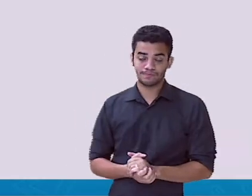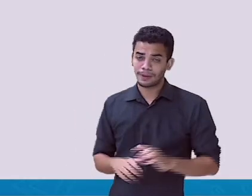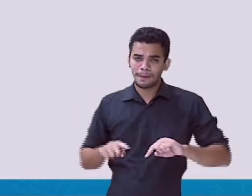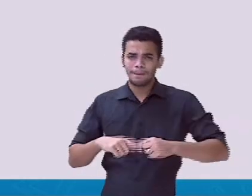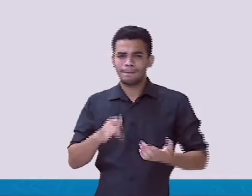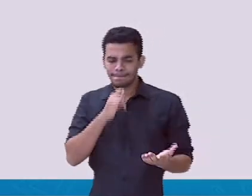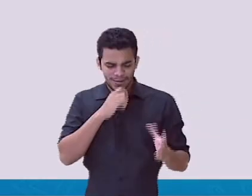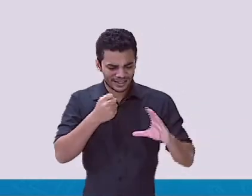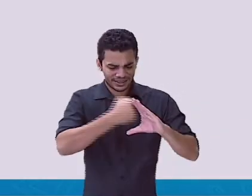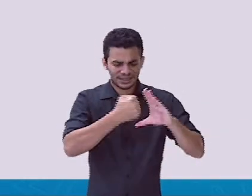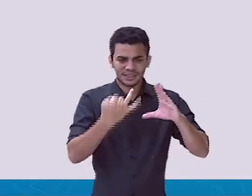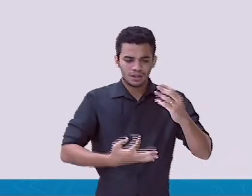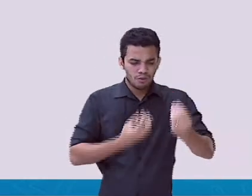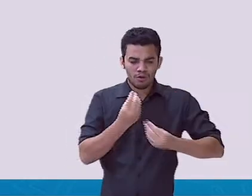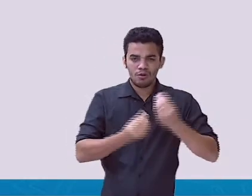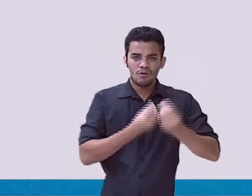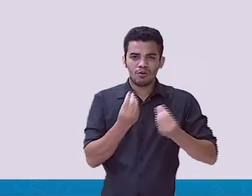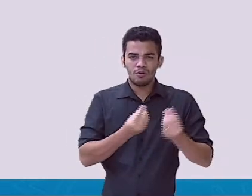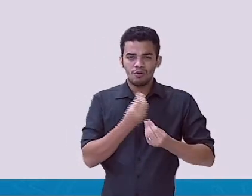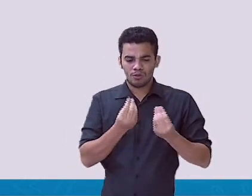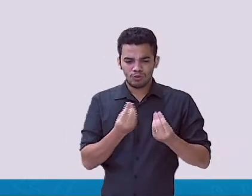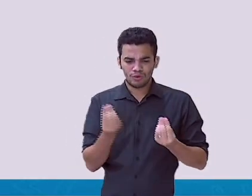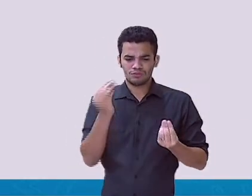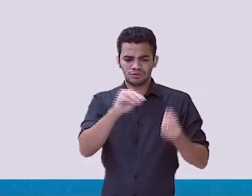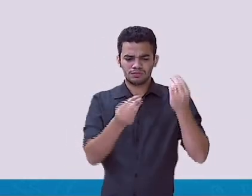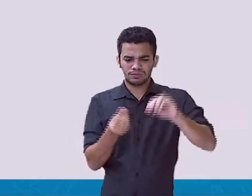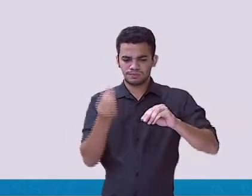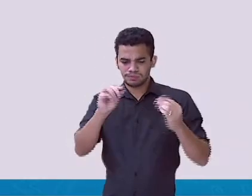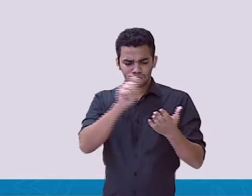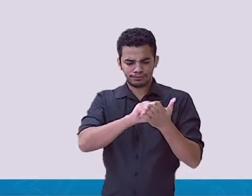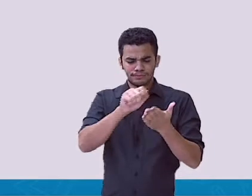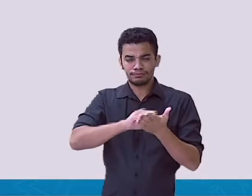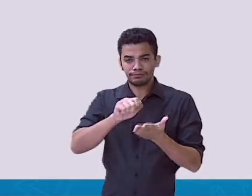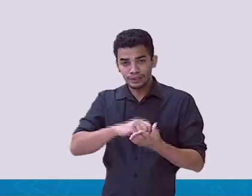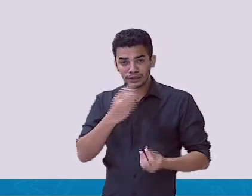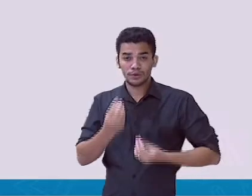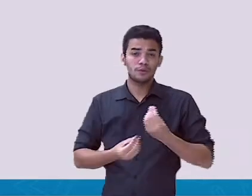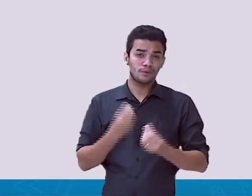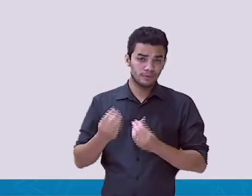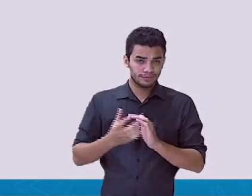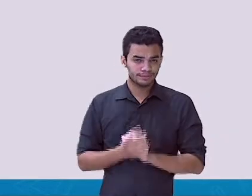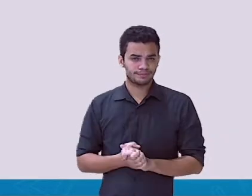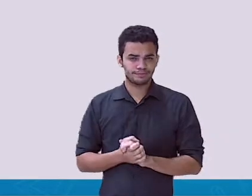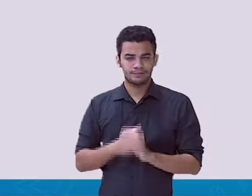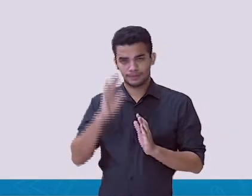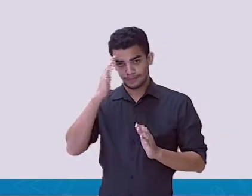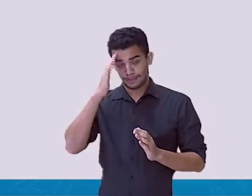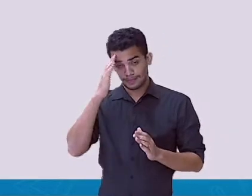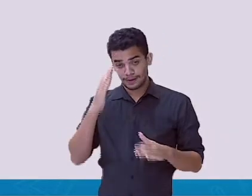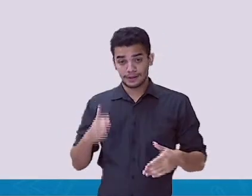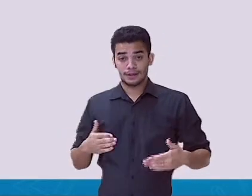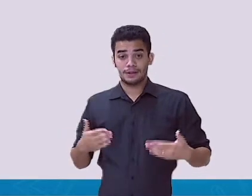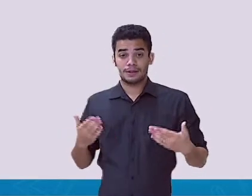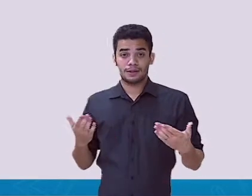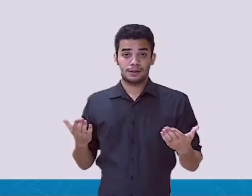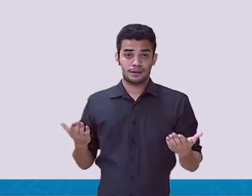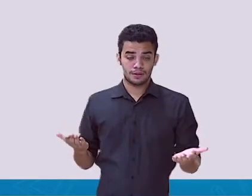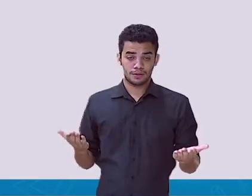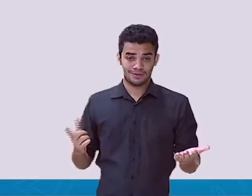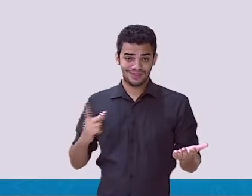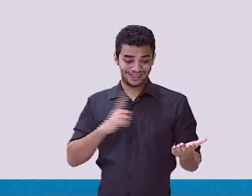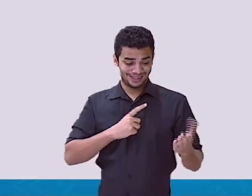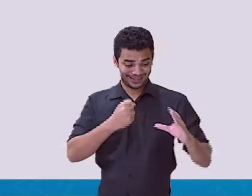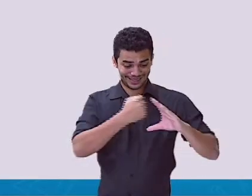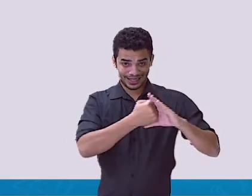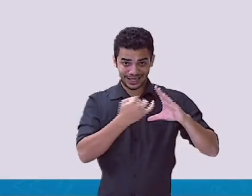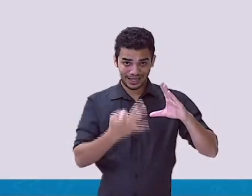que eu agrupo isso tudo? Percebem agora por que eles estão? Porque eles têm praticamente as mesmas